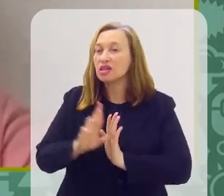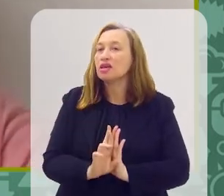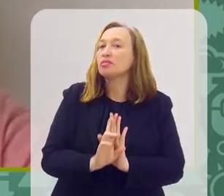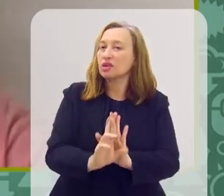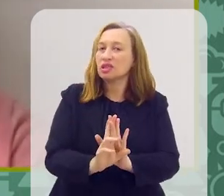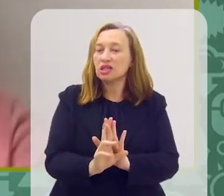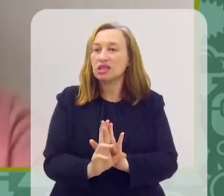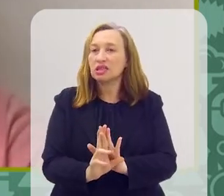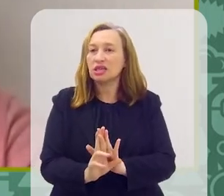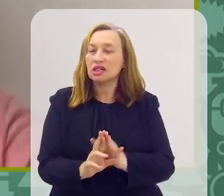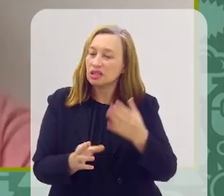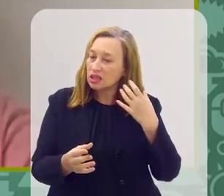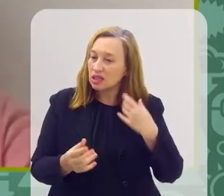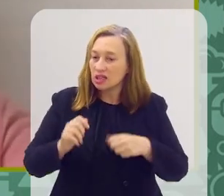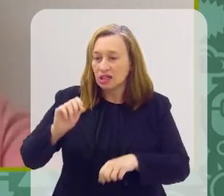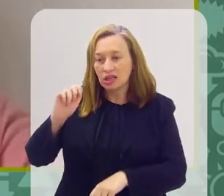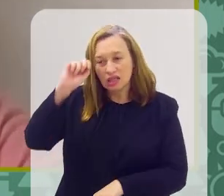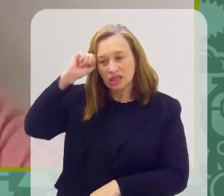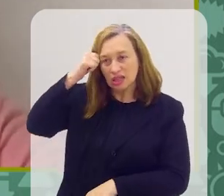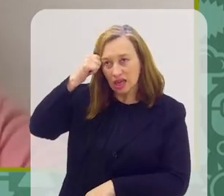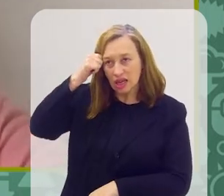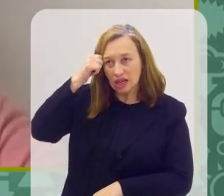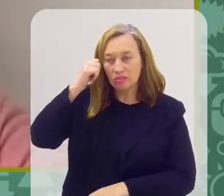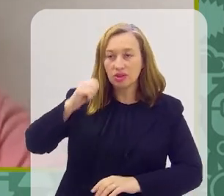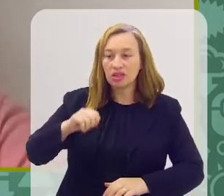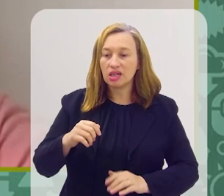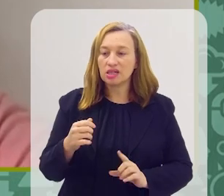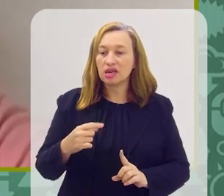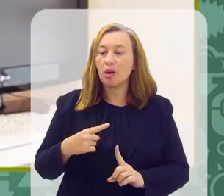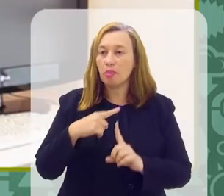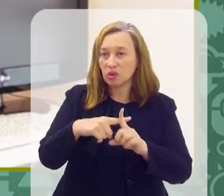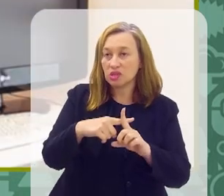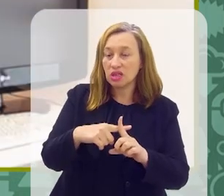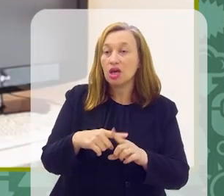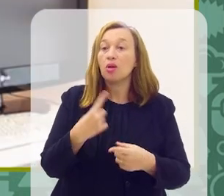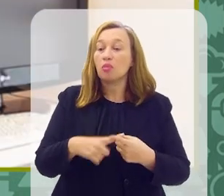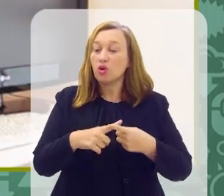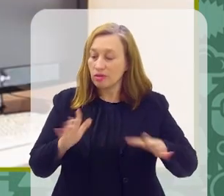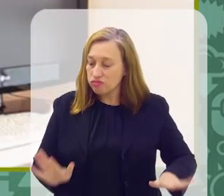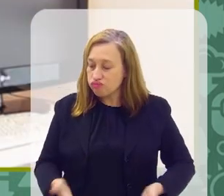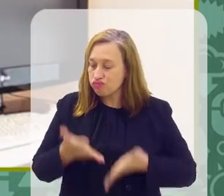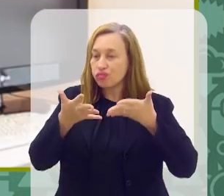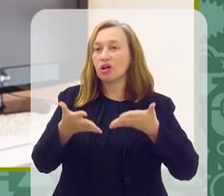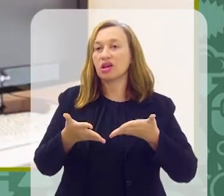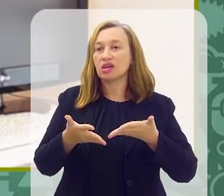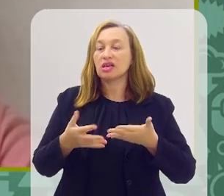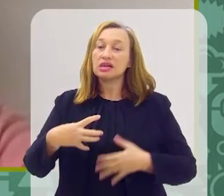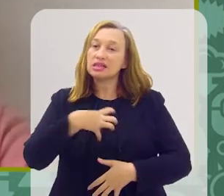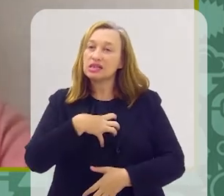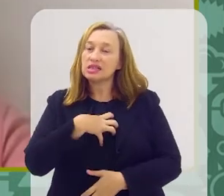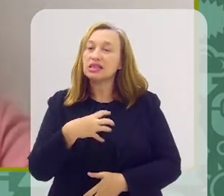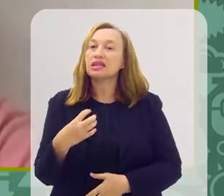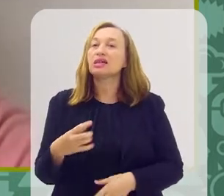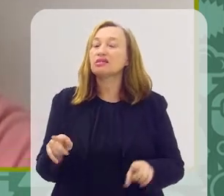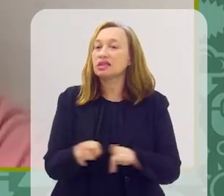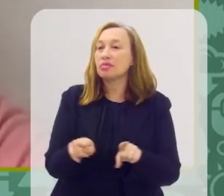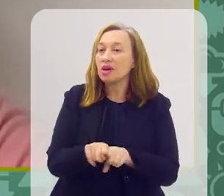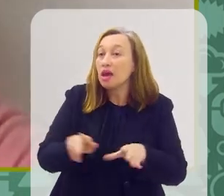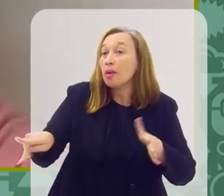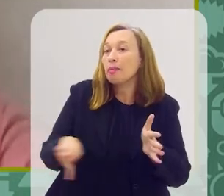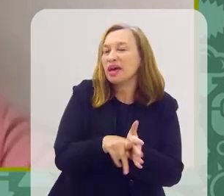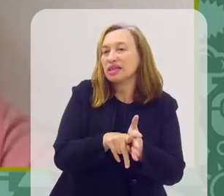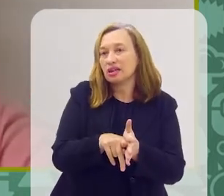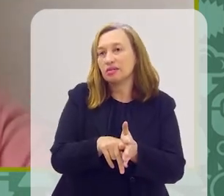essa representatividade negra de uma maneira positiva, porque aí isso eleva a autoestima dela, faz com que ela se sinta